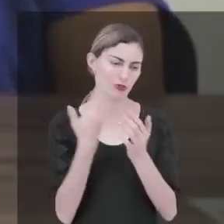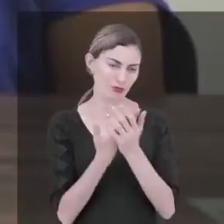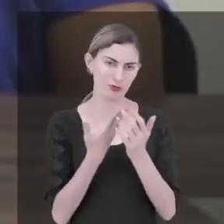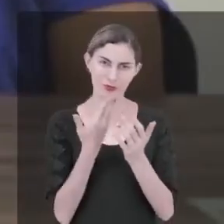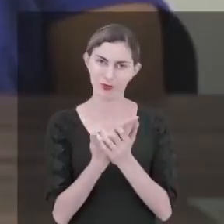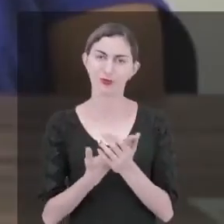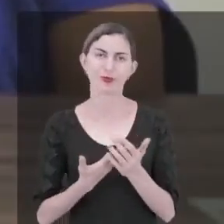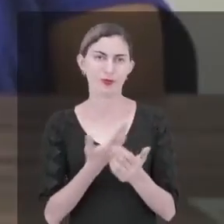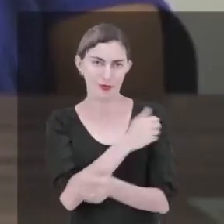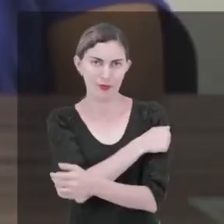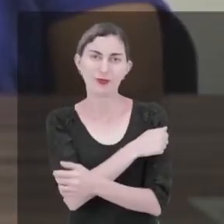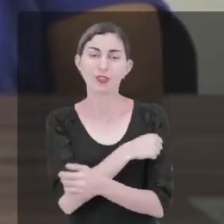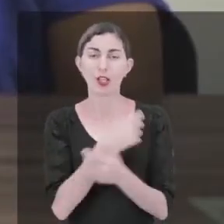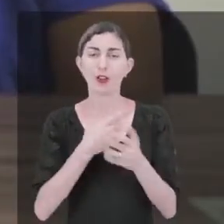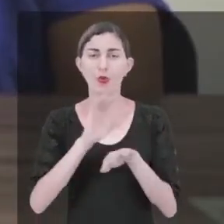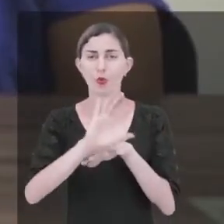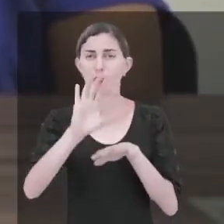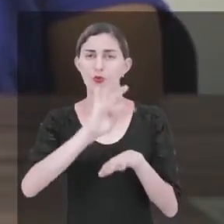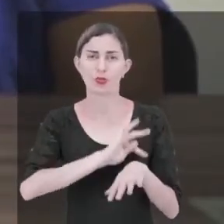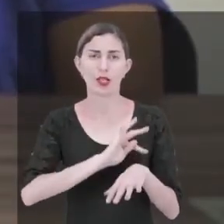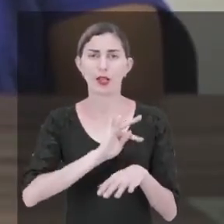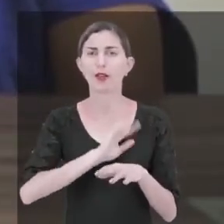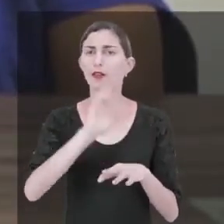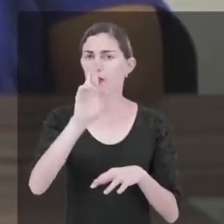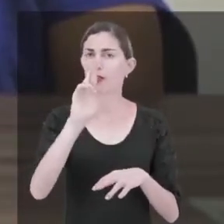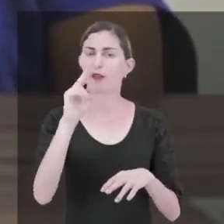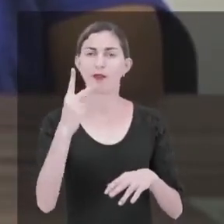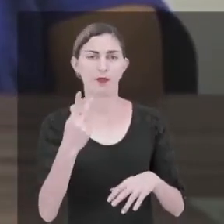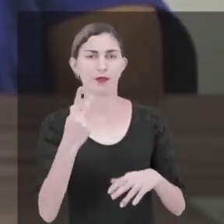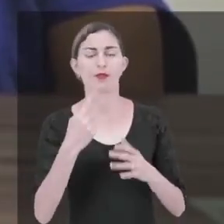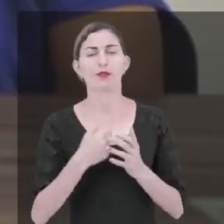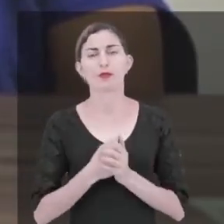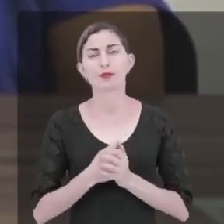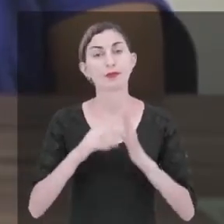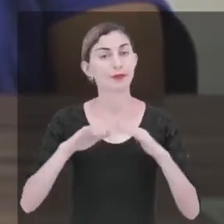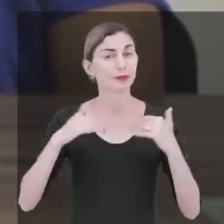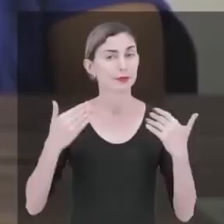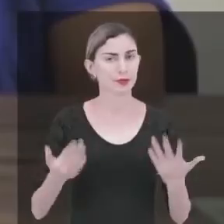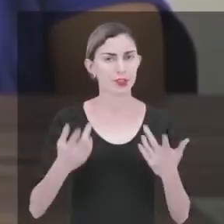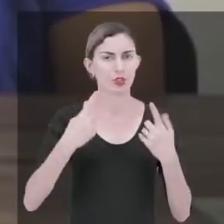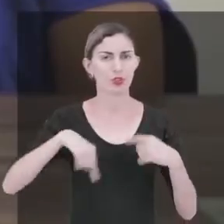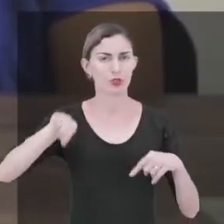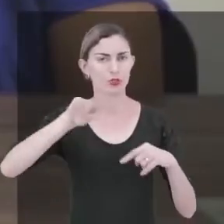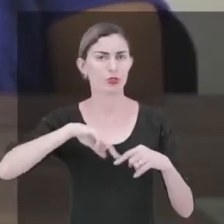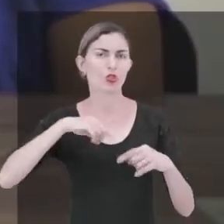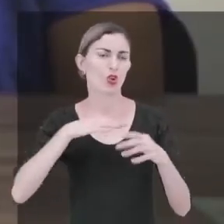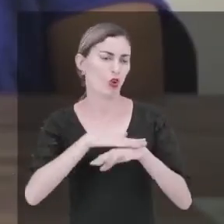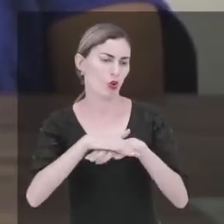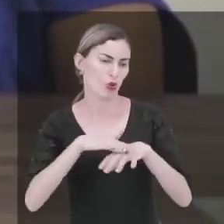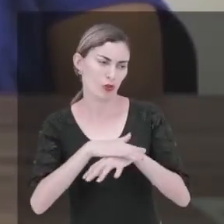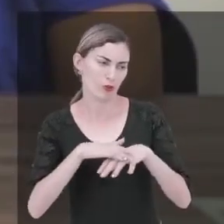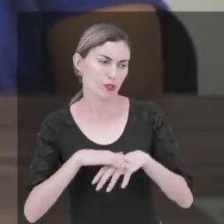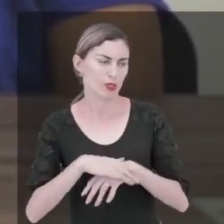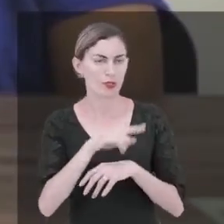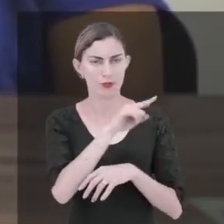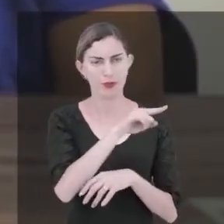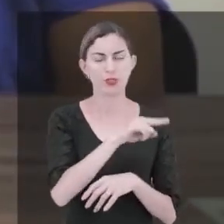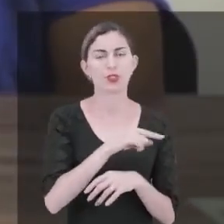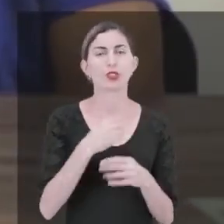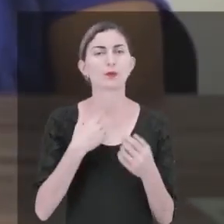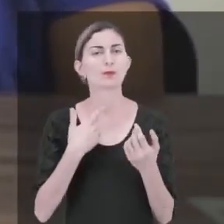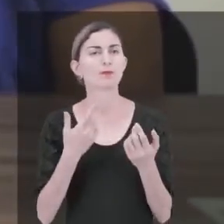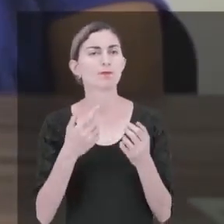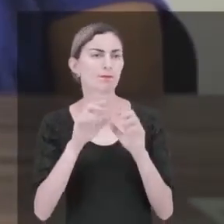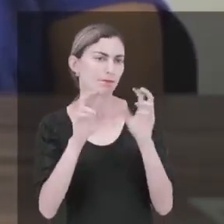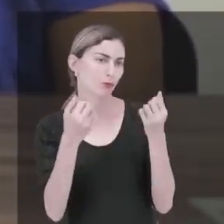nossos estudantes, eles estão fazendo curso técnico em recursos humanos. Então, nós estamos aqui para conversar com